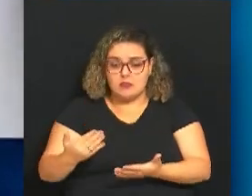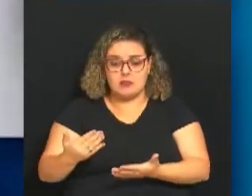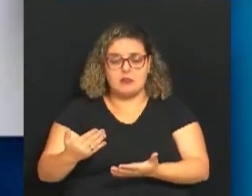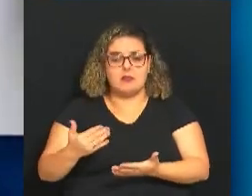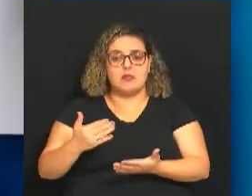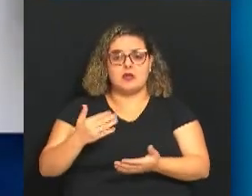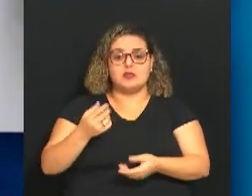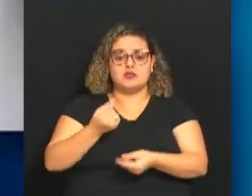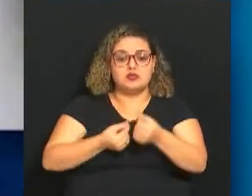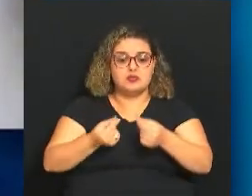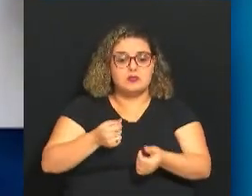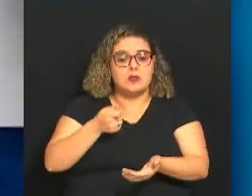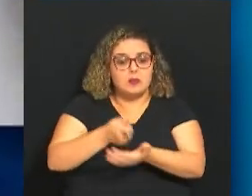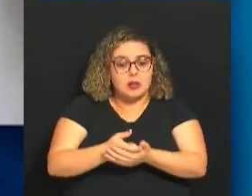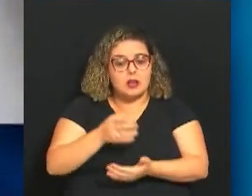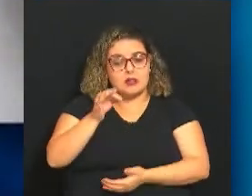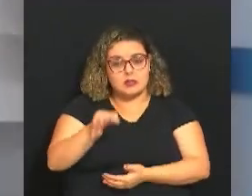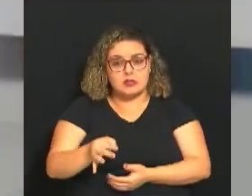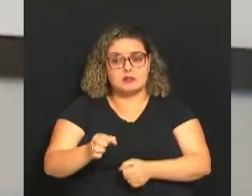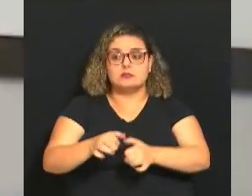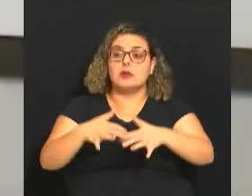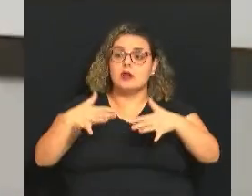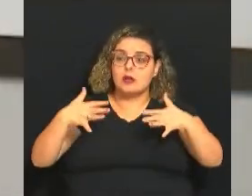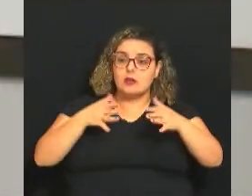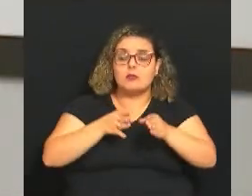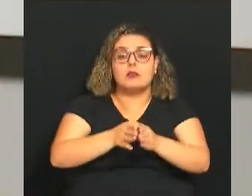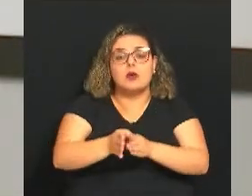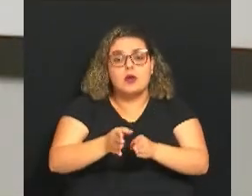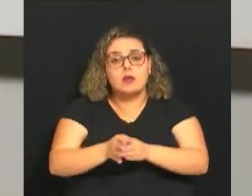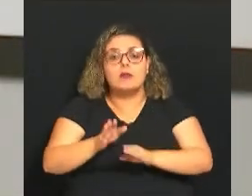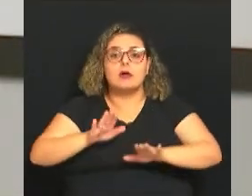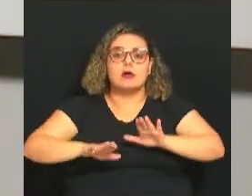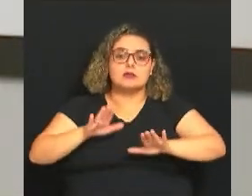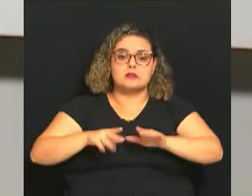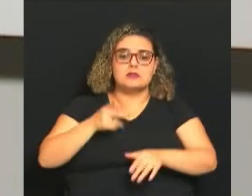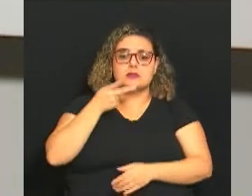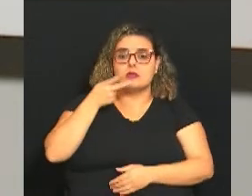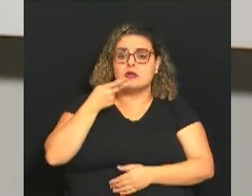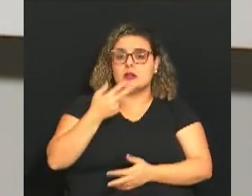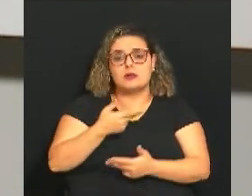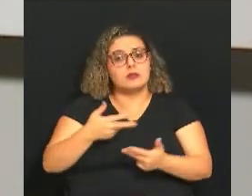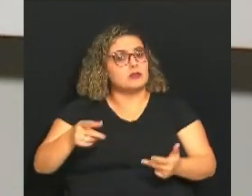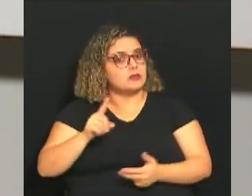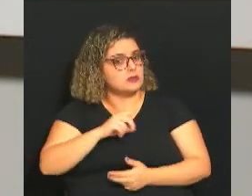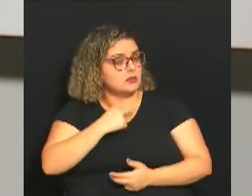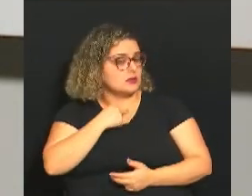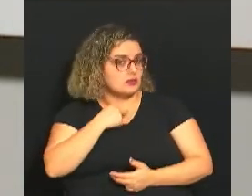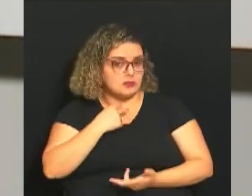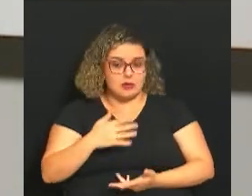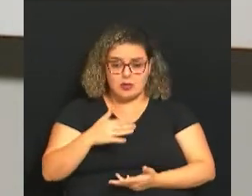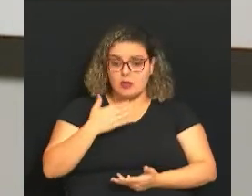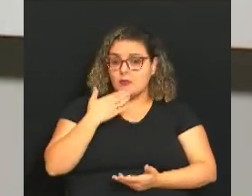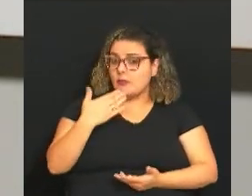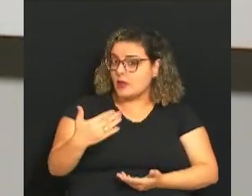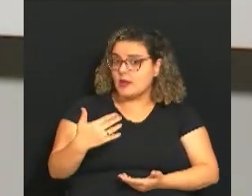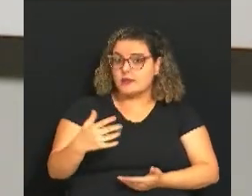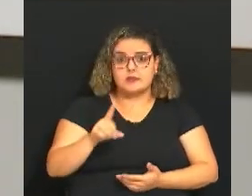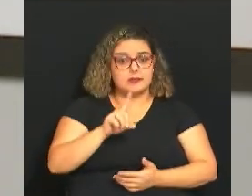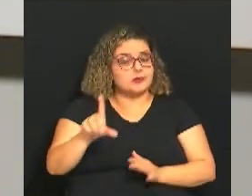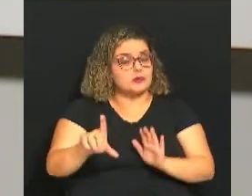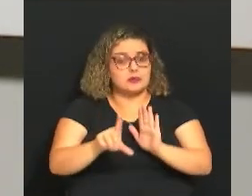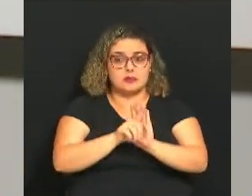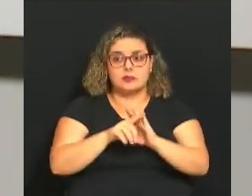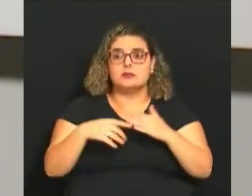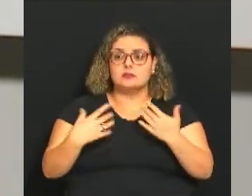a assembleia em si, para poder estar orientando, porque muitas vezes se fala coisas que não deve ou pede-se coisas que são ilegais. Para poder